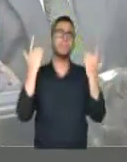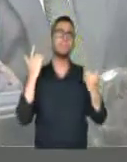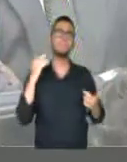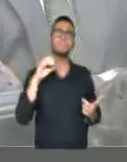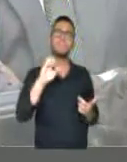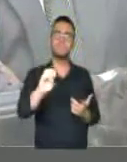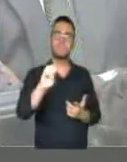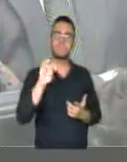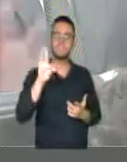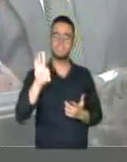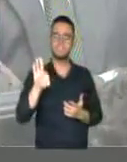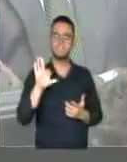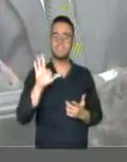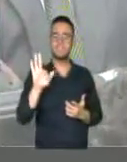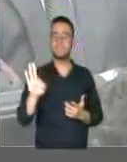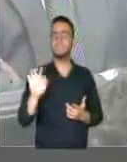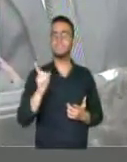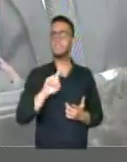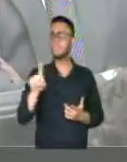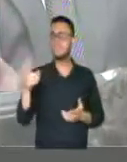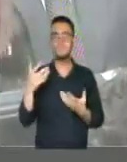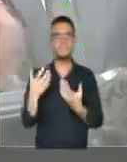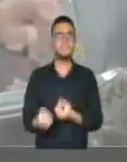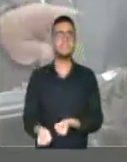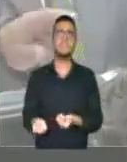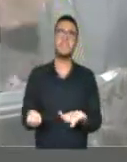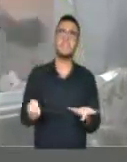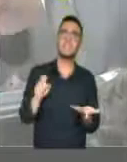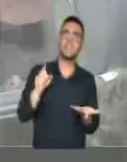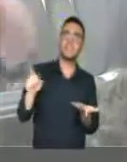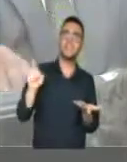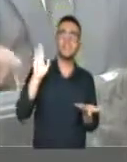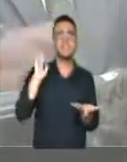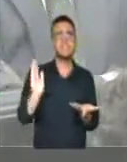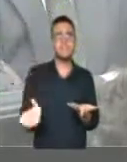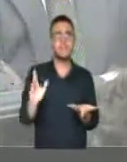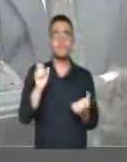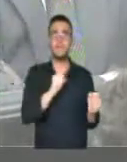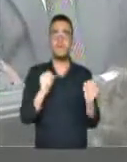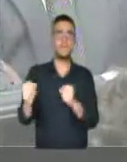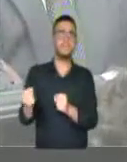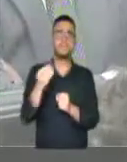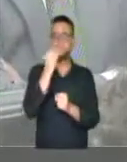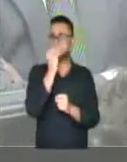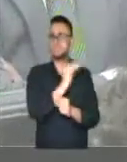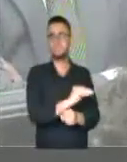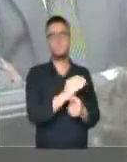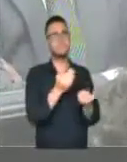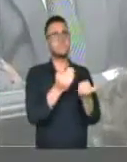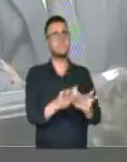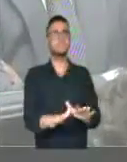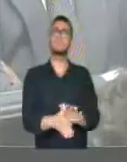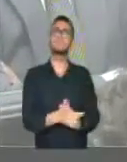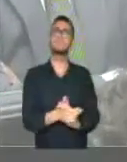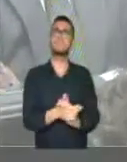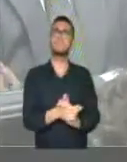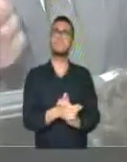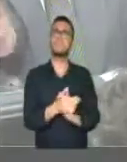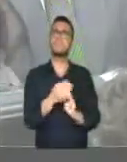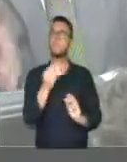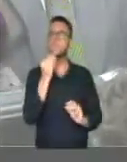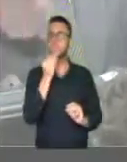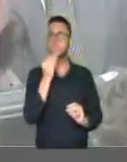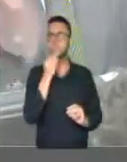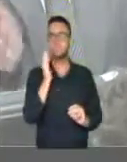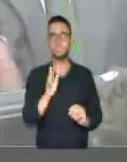Supremo Tribunal não acolheria minimamente, ele já teria o poder ali de rejeitar, de inadmitir.